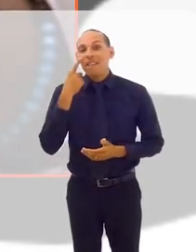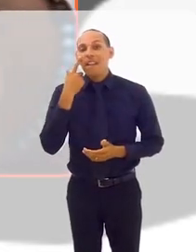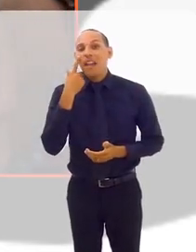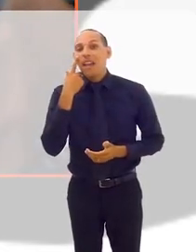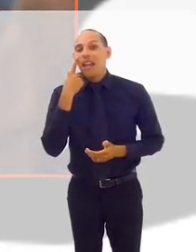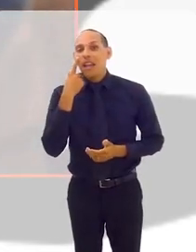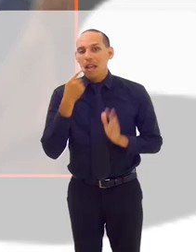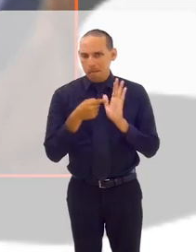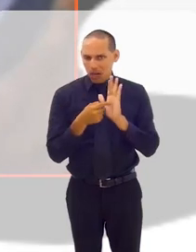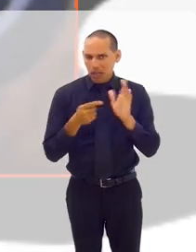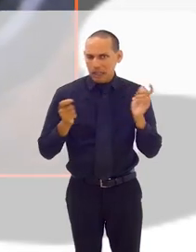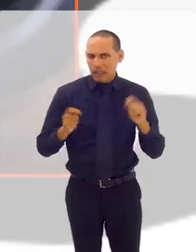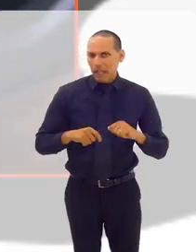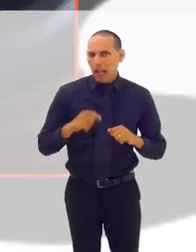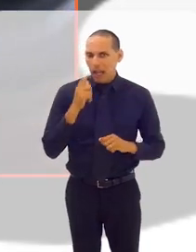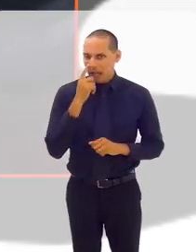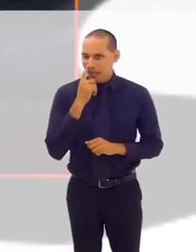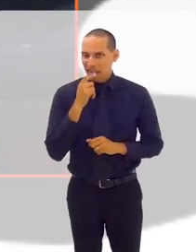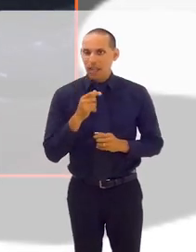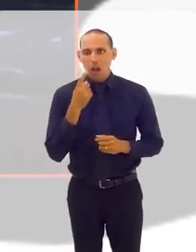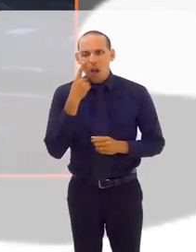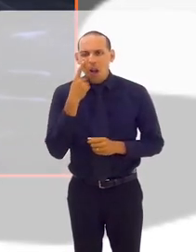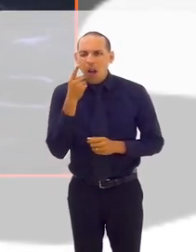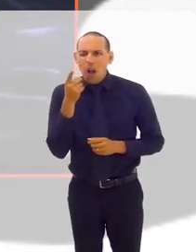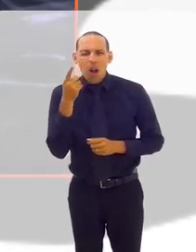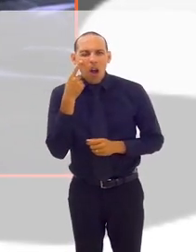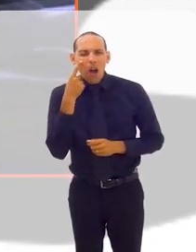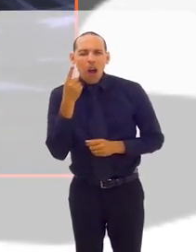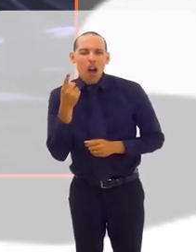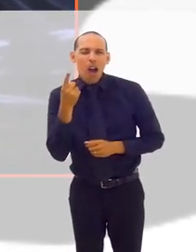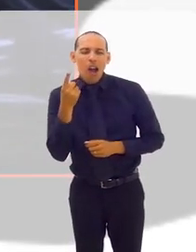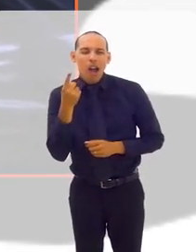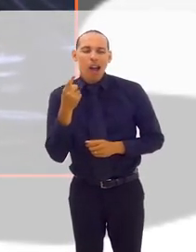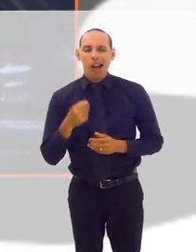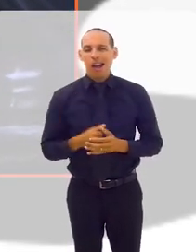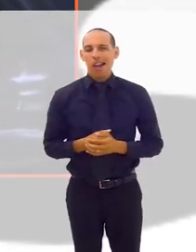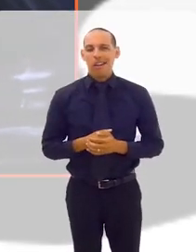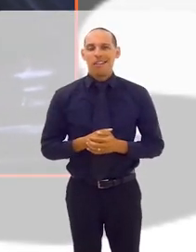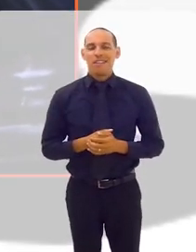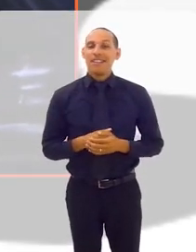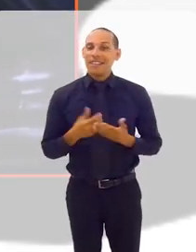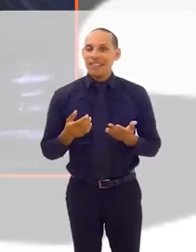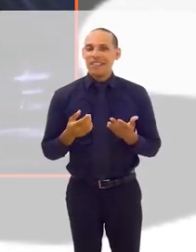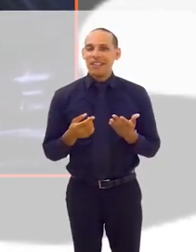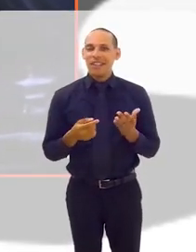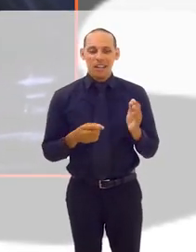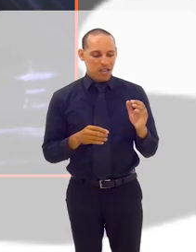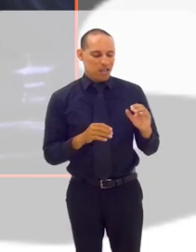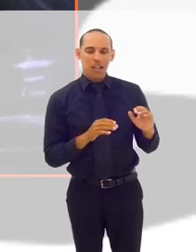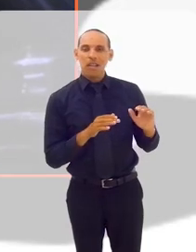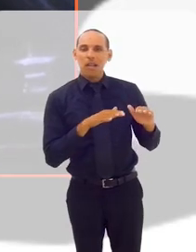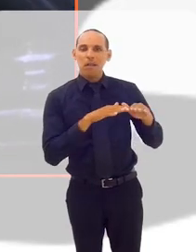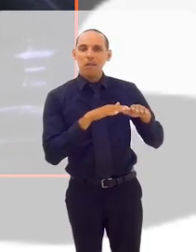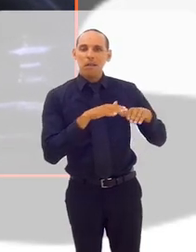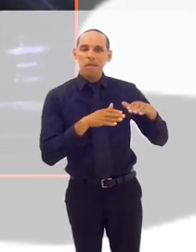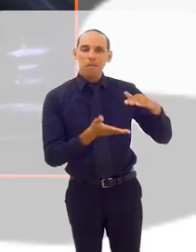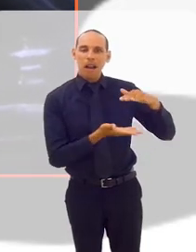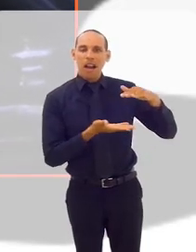Vê se você consegue mostrar aí, ó. Tem um... Deixa eu ver aqui. Ai, ai. Ó, pegou. A cavidade que você tem embaixo é para